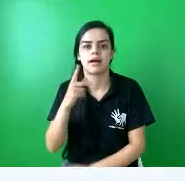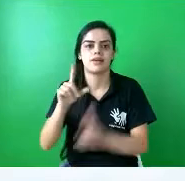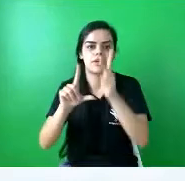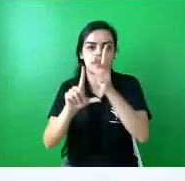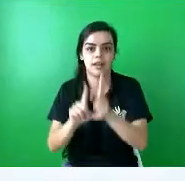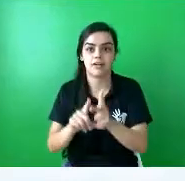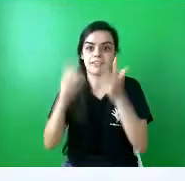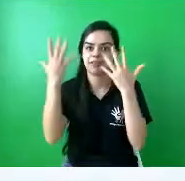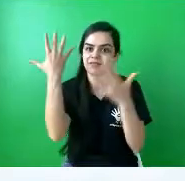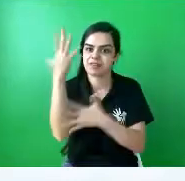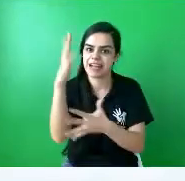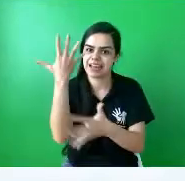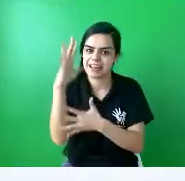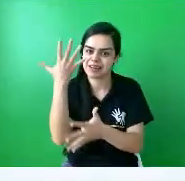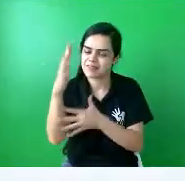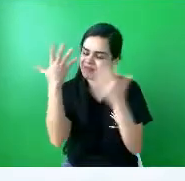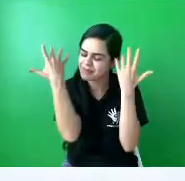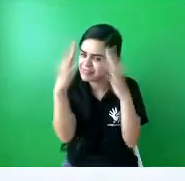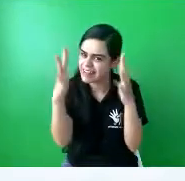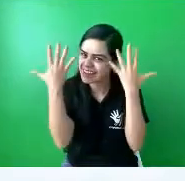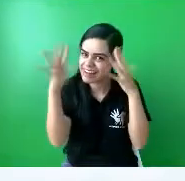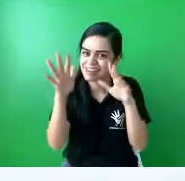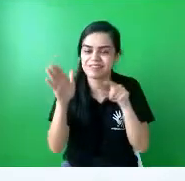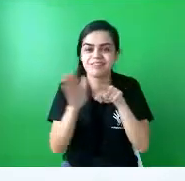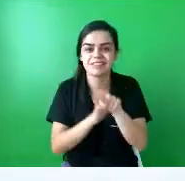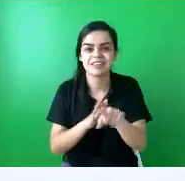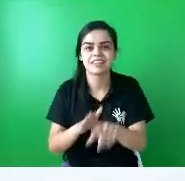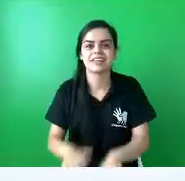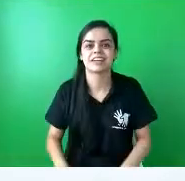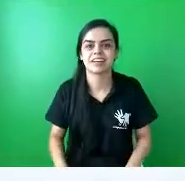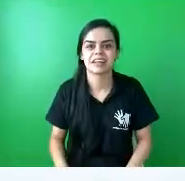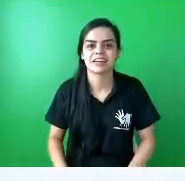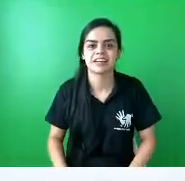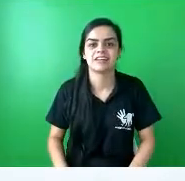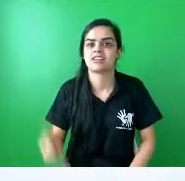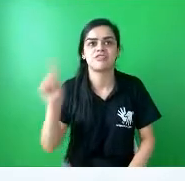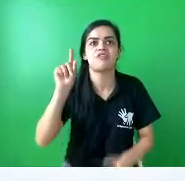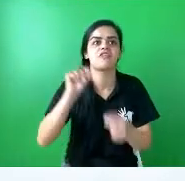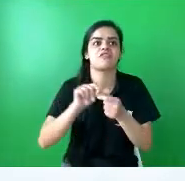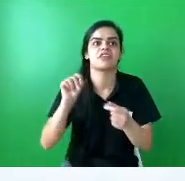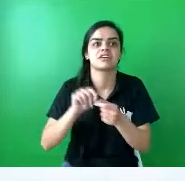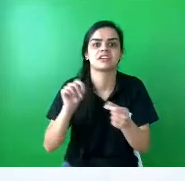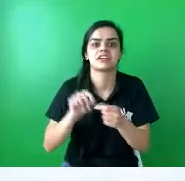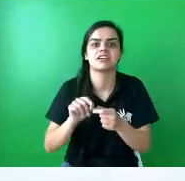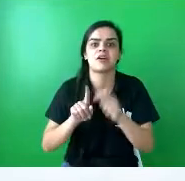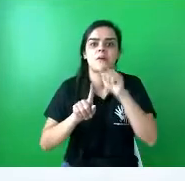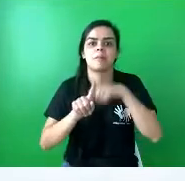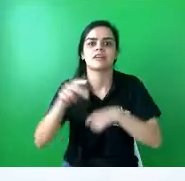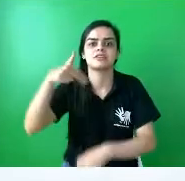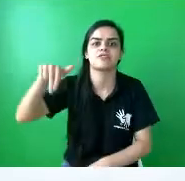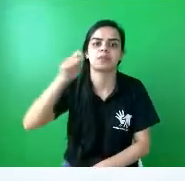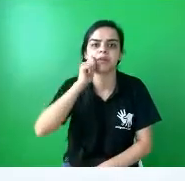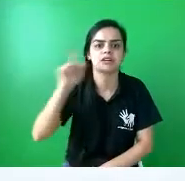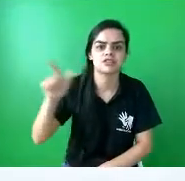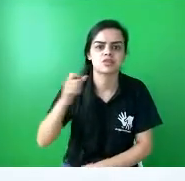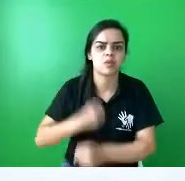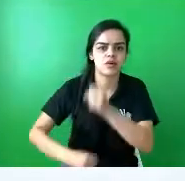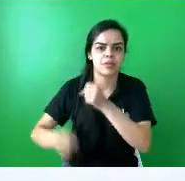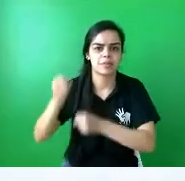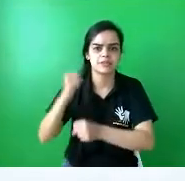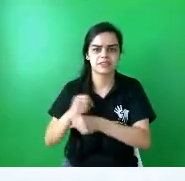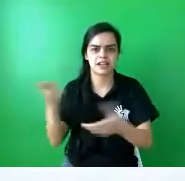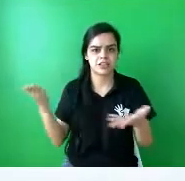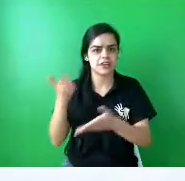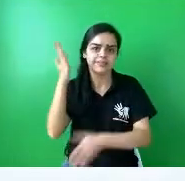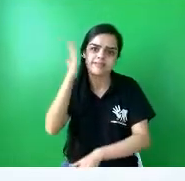Então, parabéns, Gilce. Eu gostaria, inclusive, eles até perguntaram, vocês não vão aqui fazer o Novembro Azul? Vocês vieram o ano passado e a